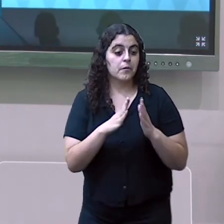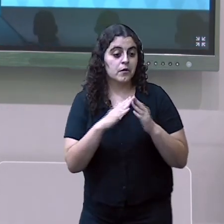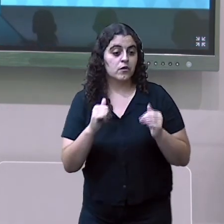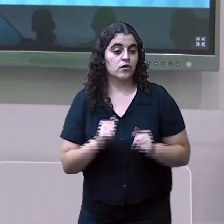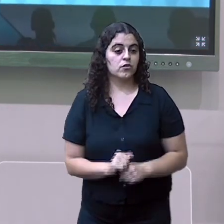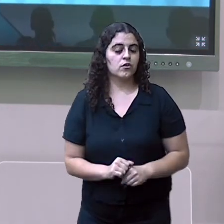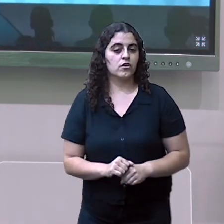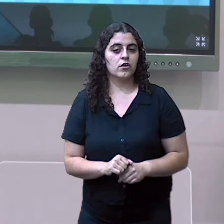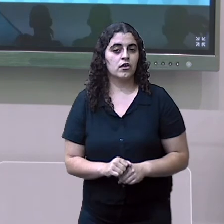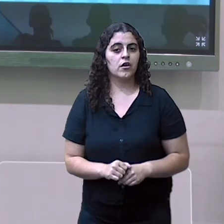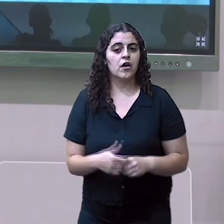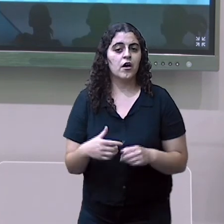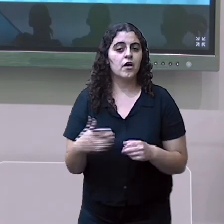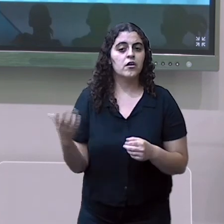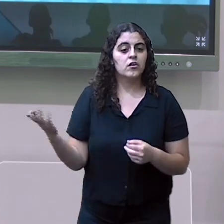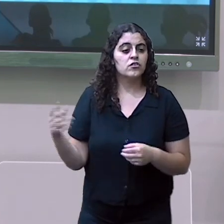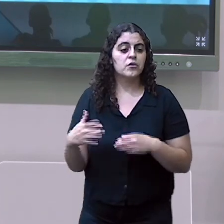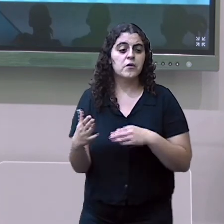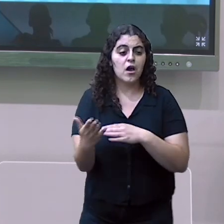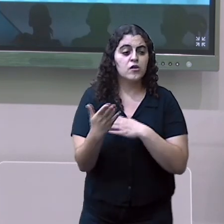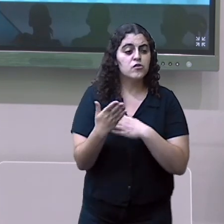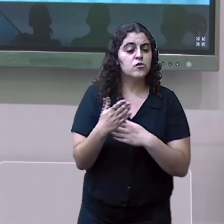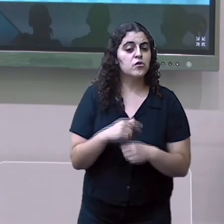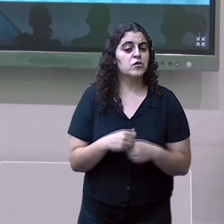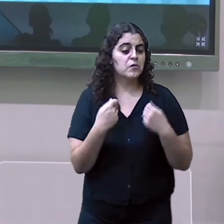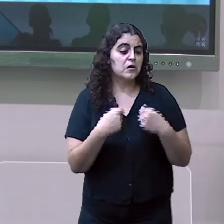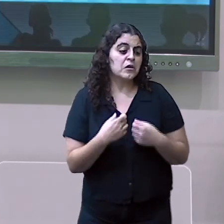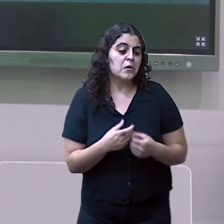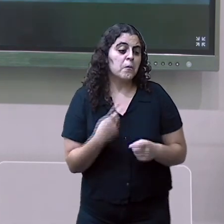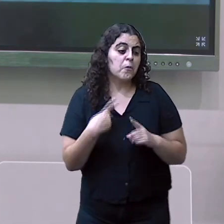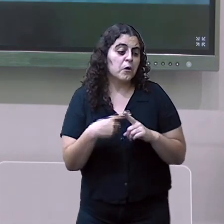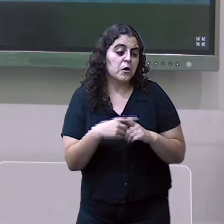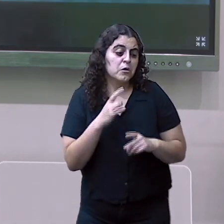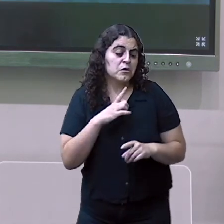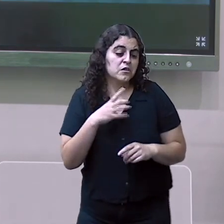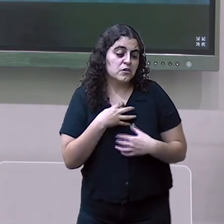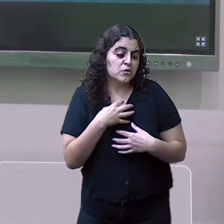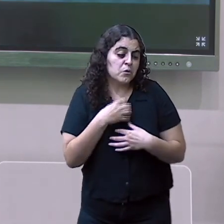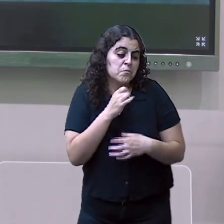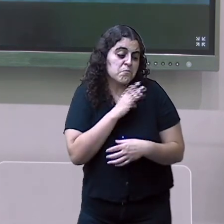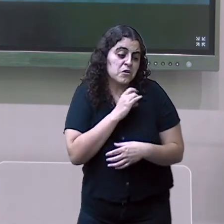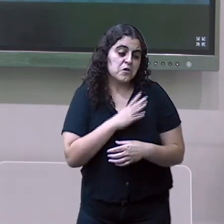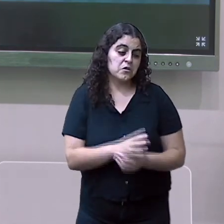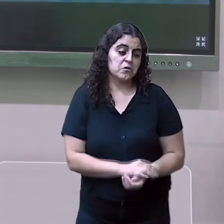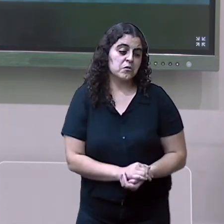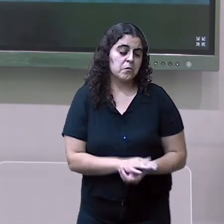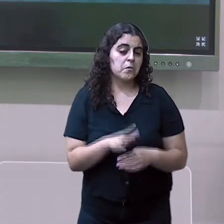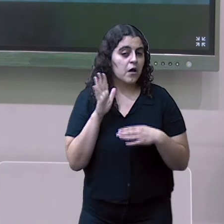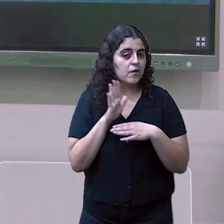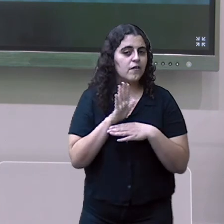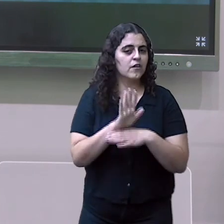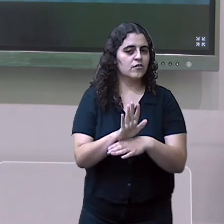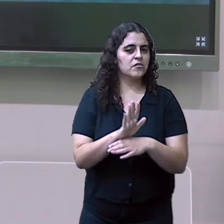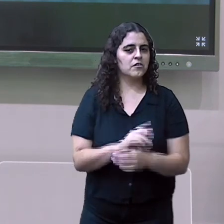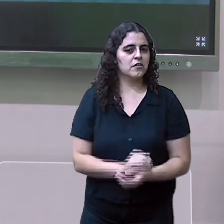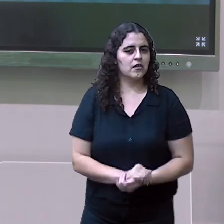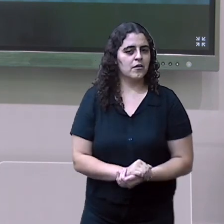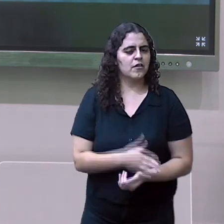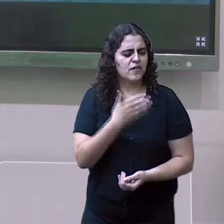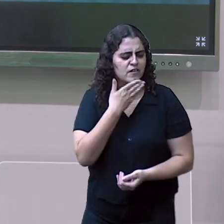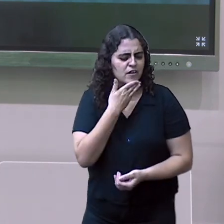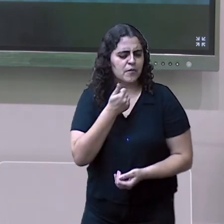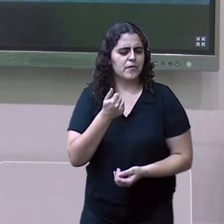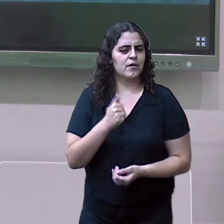o seu medo de determinada coisa? Porque eu tenho medo. E ele vai conversar com você e claro que você irá superar os seus